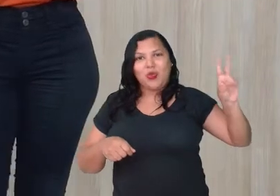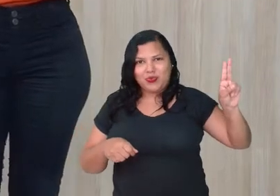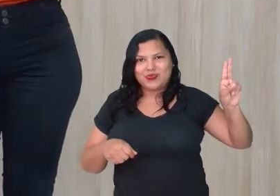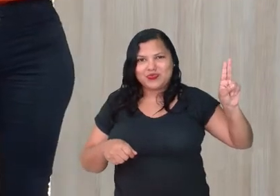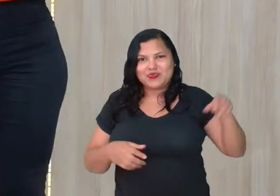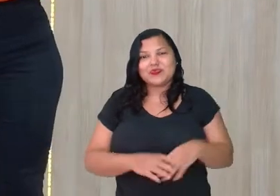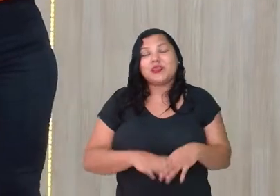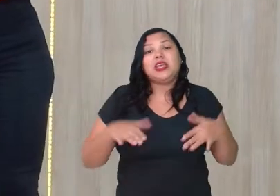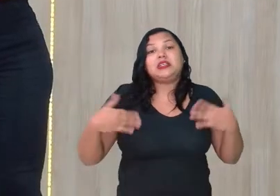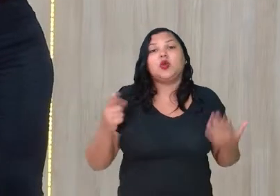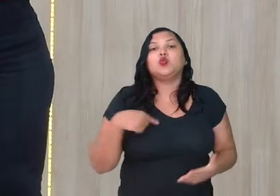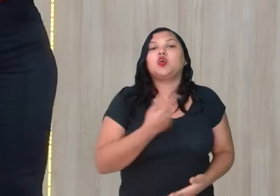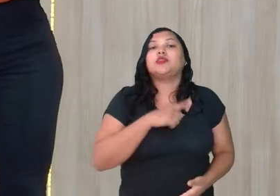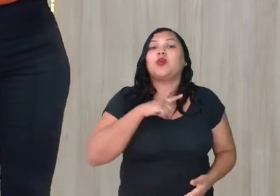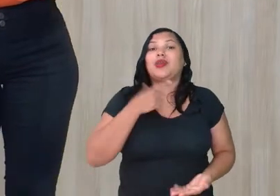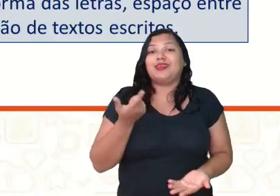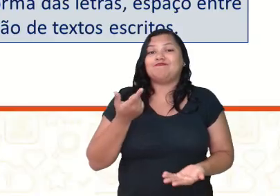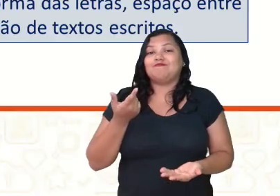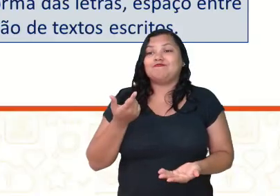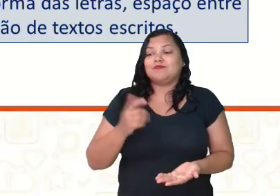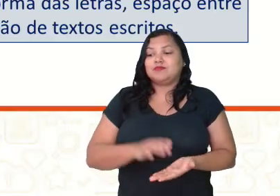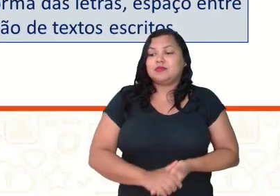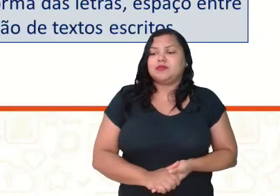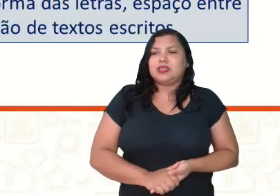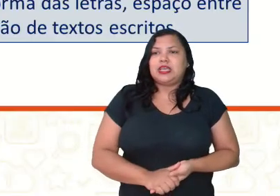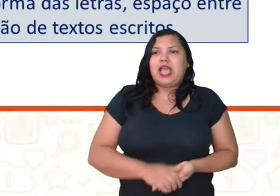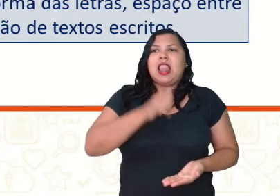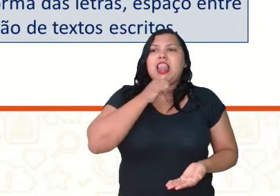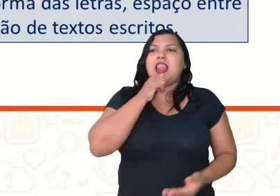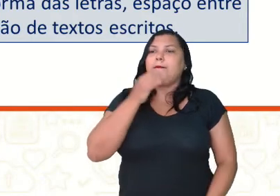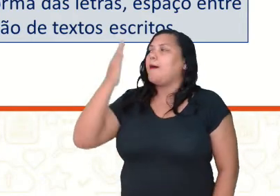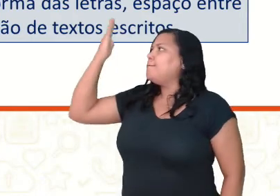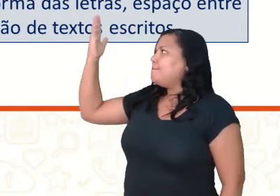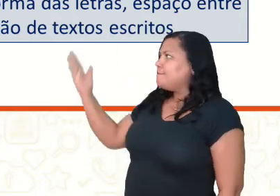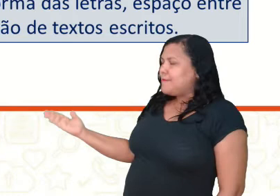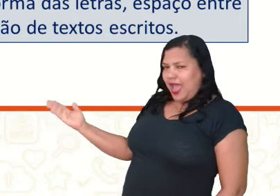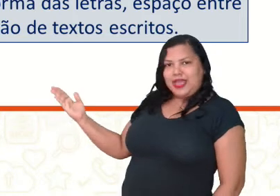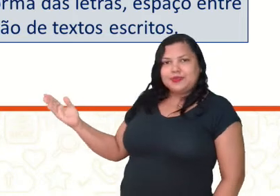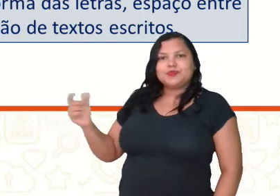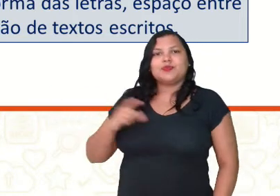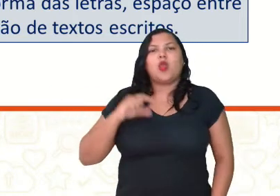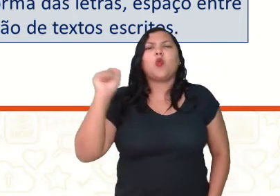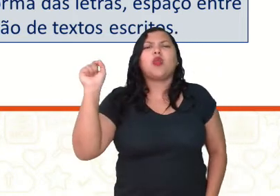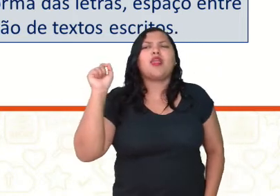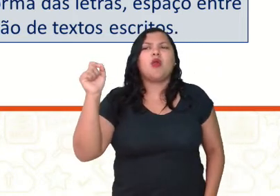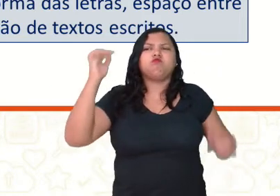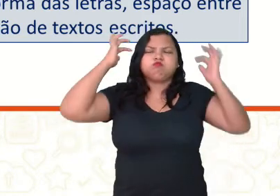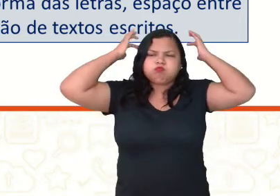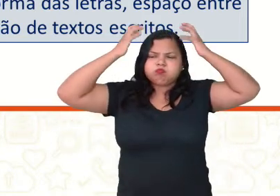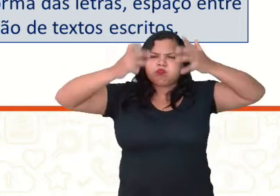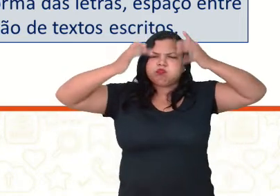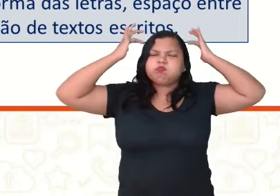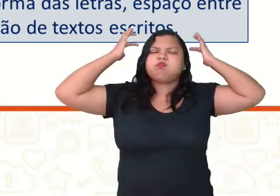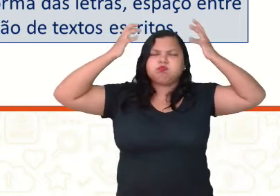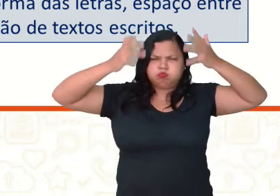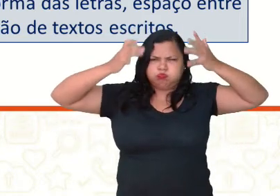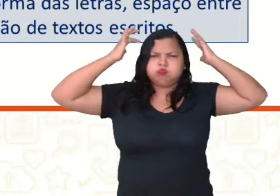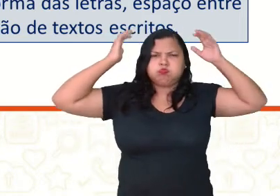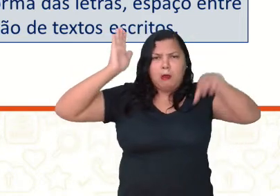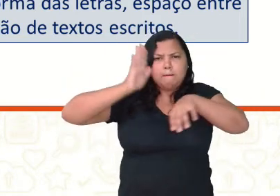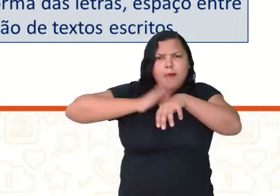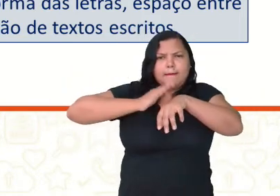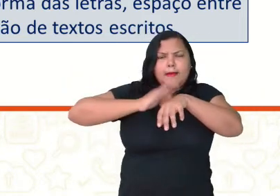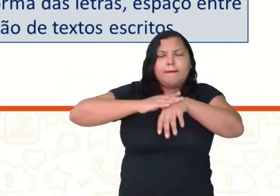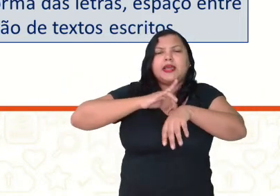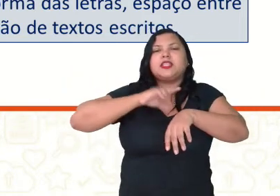E aí a gente tem a disgrafia, né? Então, é uma perturbação funcional, né, que está relacionada ao